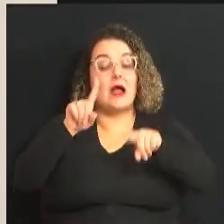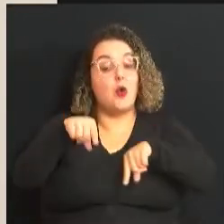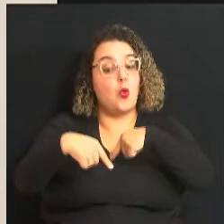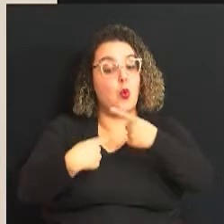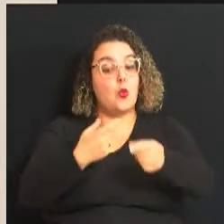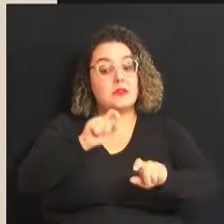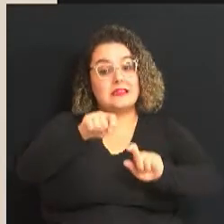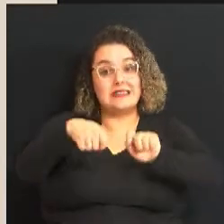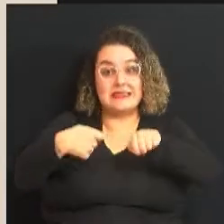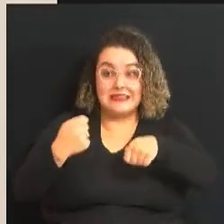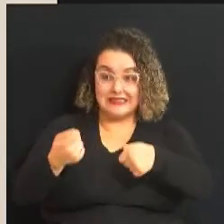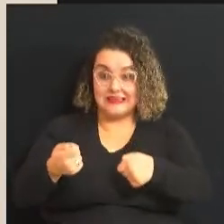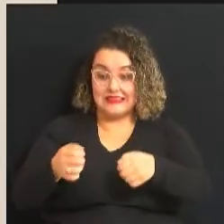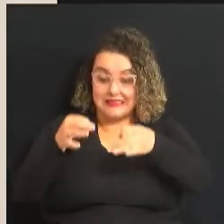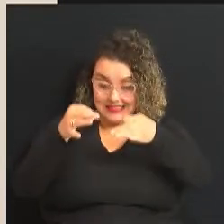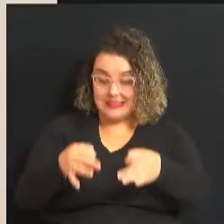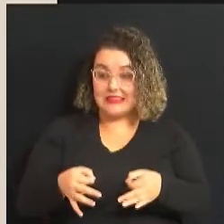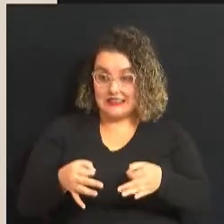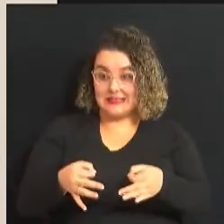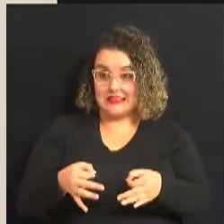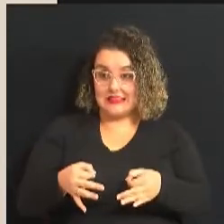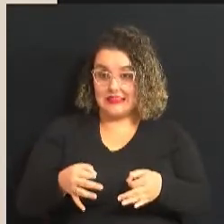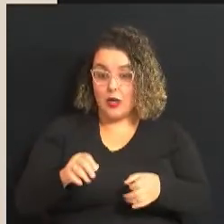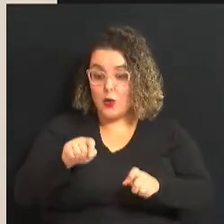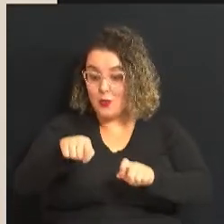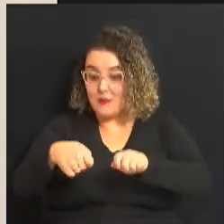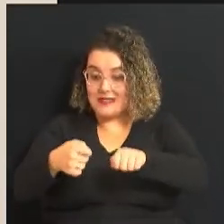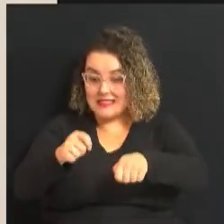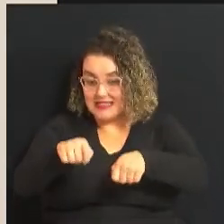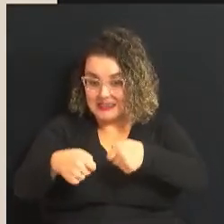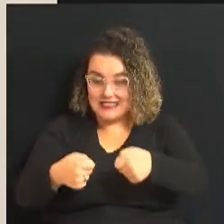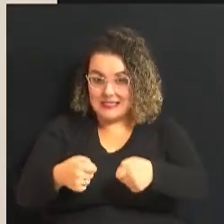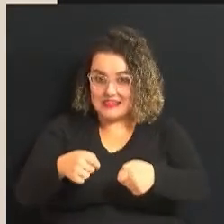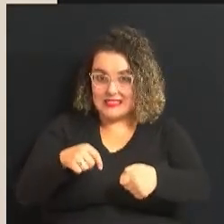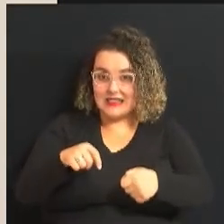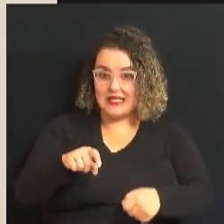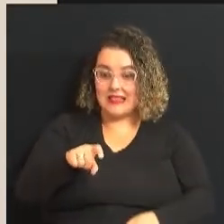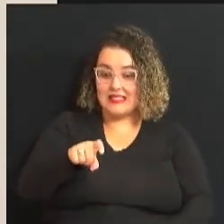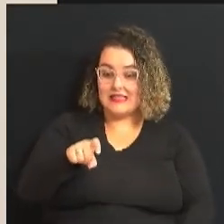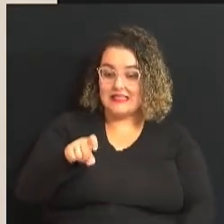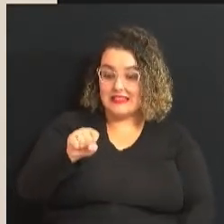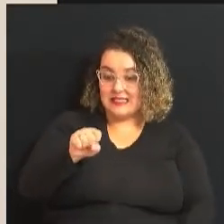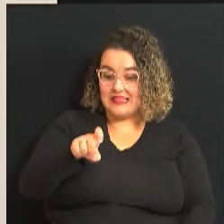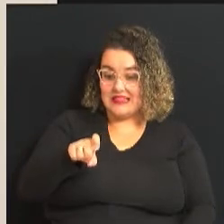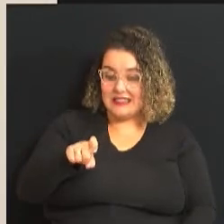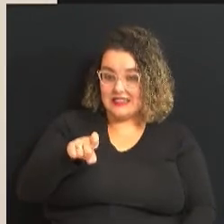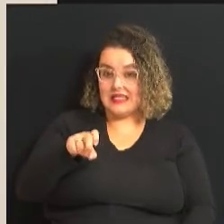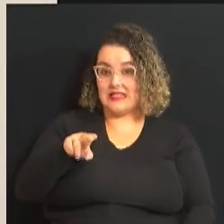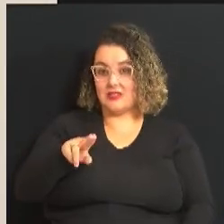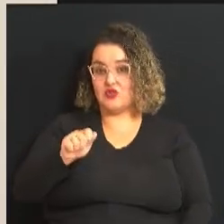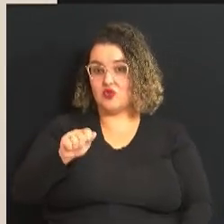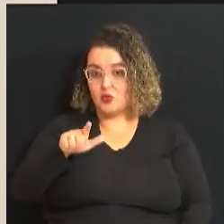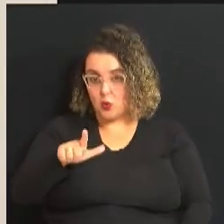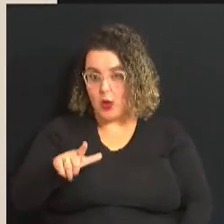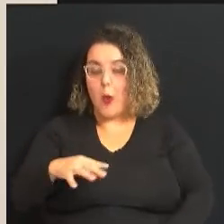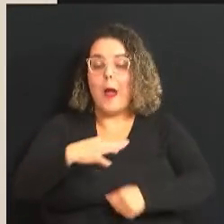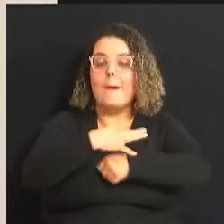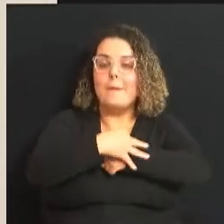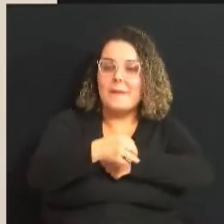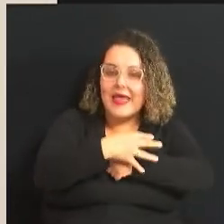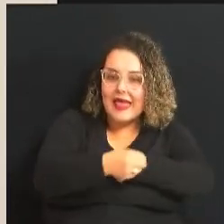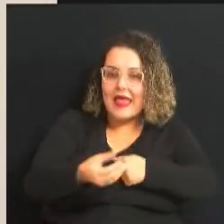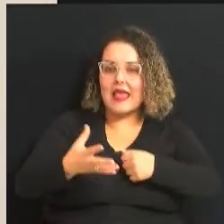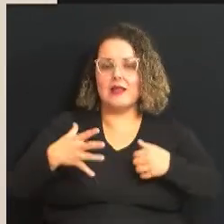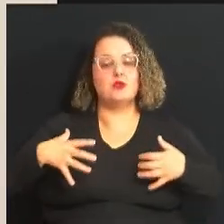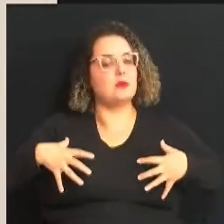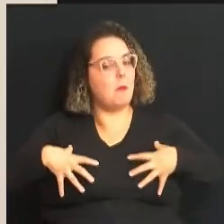eixo está funcionando. Os sinais que a gente chama de sexuais secundários, mama, pelos, que se a mulher já mostra